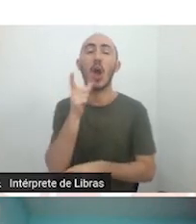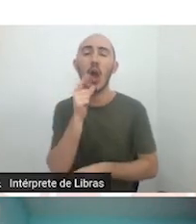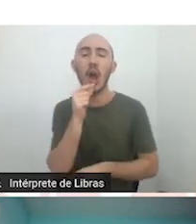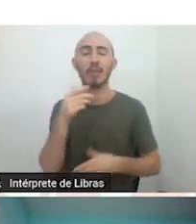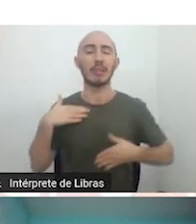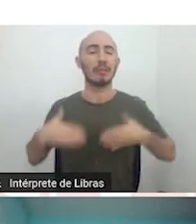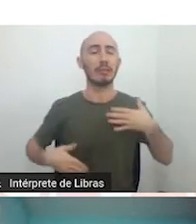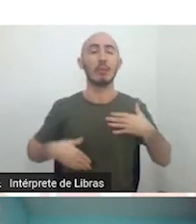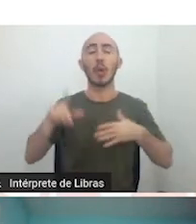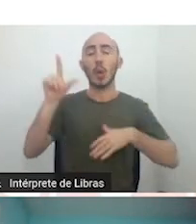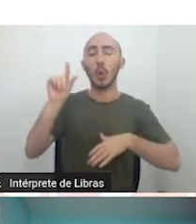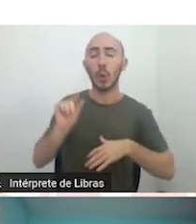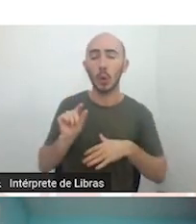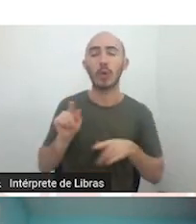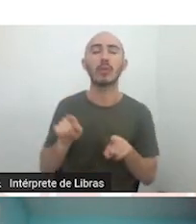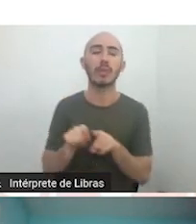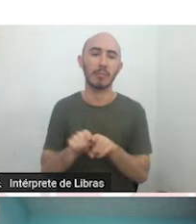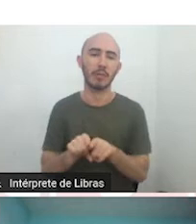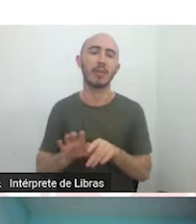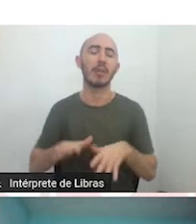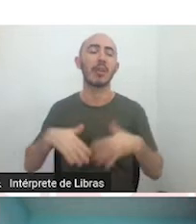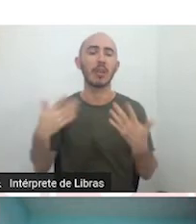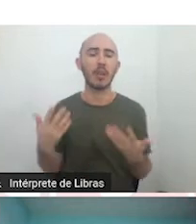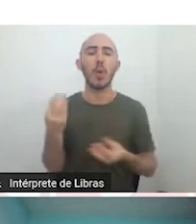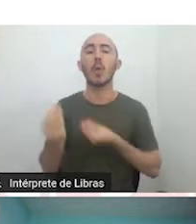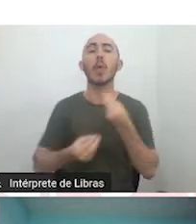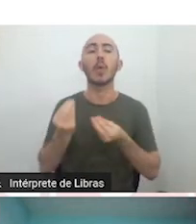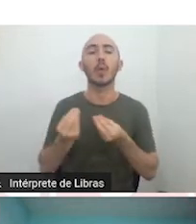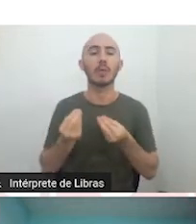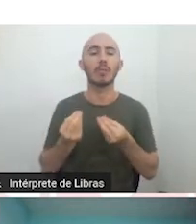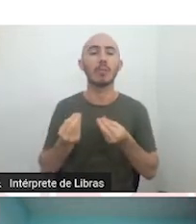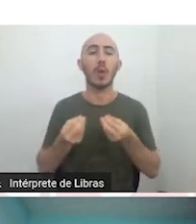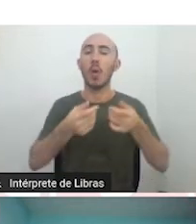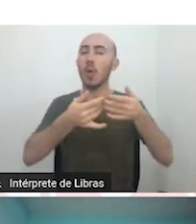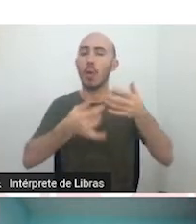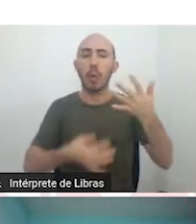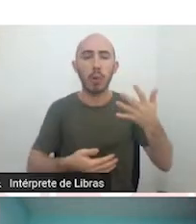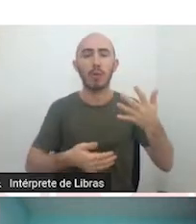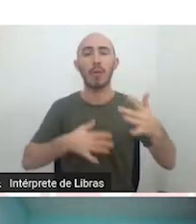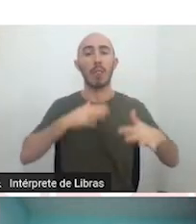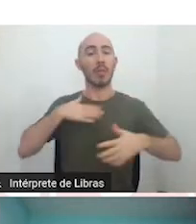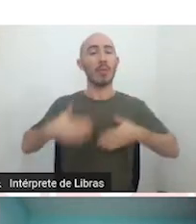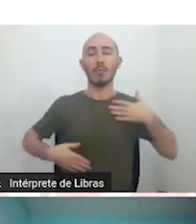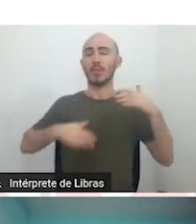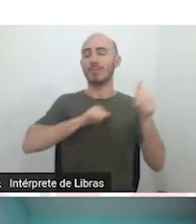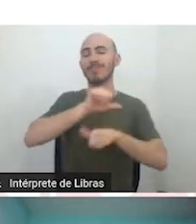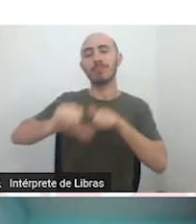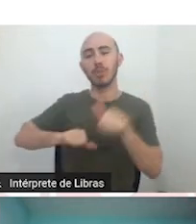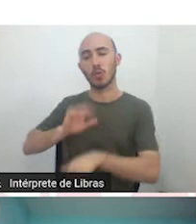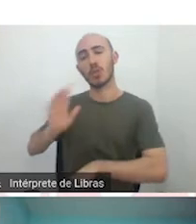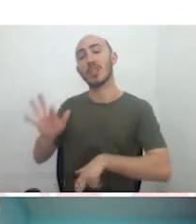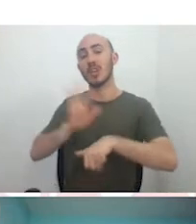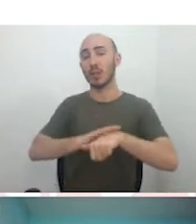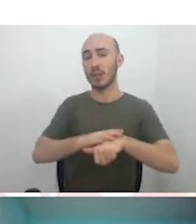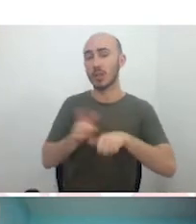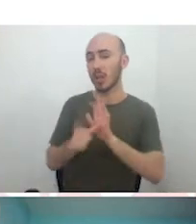uma hipertensão, tem uma diabetes, isso se descontrola, isso é um sinal de gravidade. O paciente se diz, esse aí, não vou mandar para casa não. Ele até pode